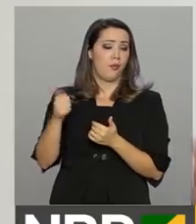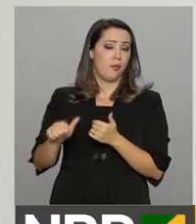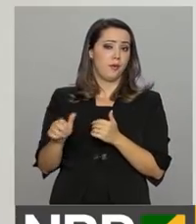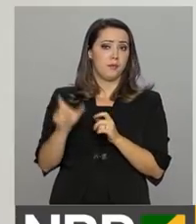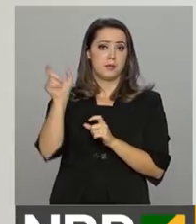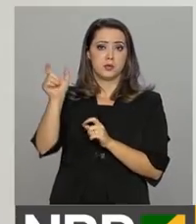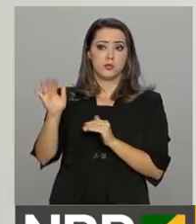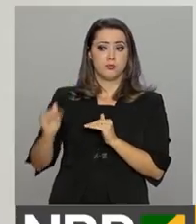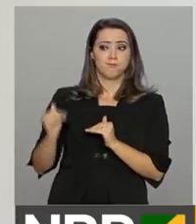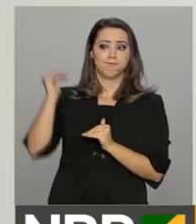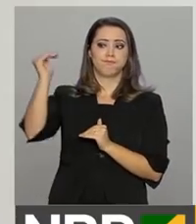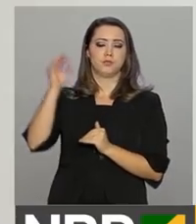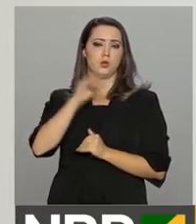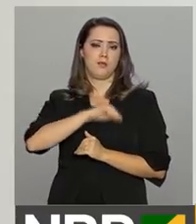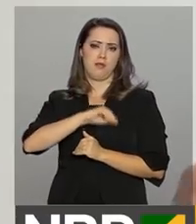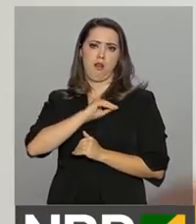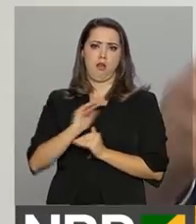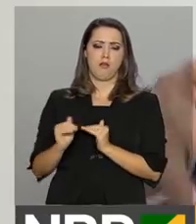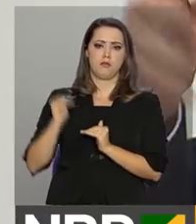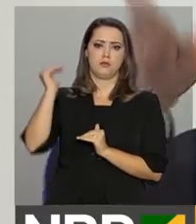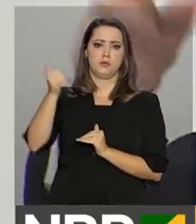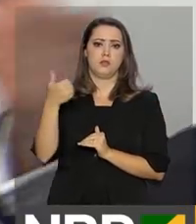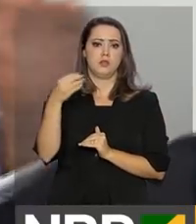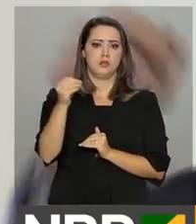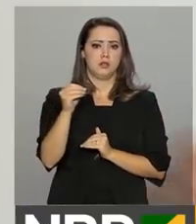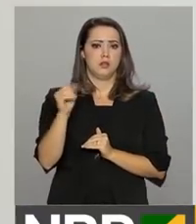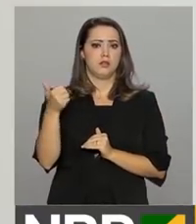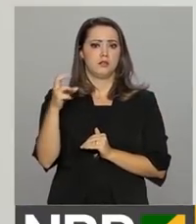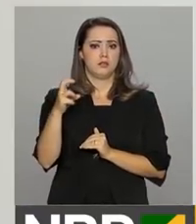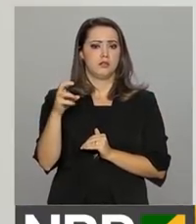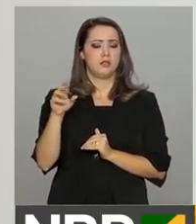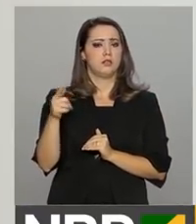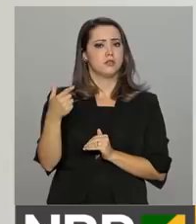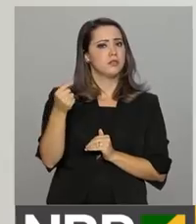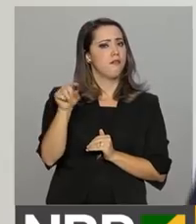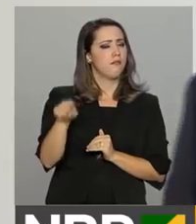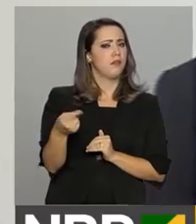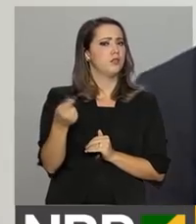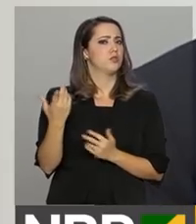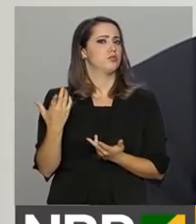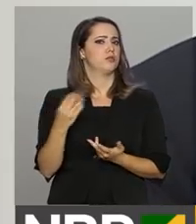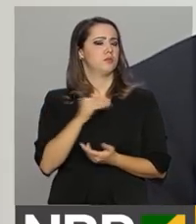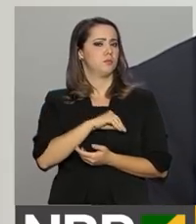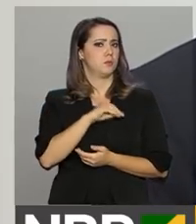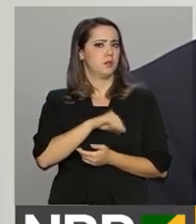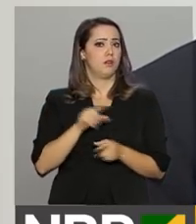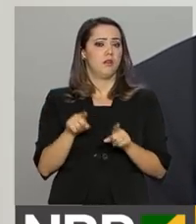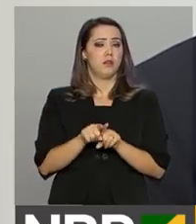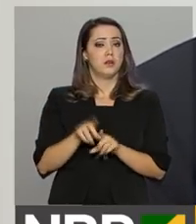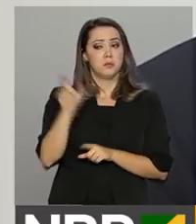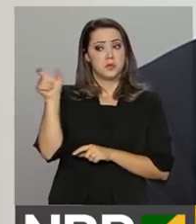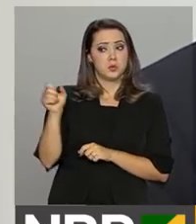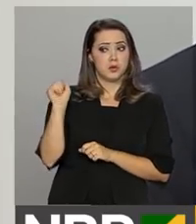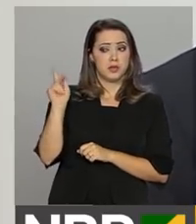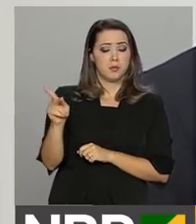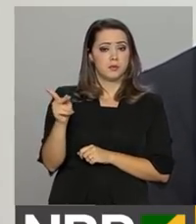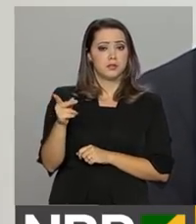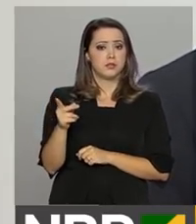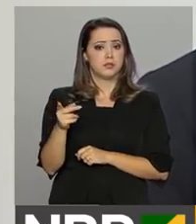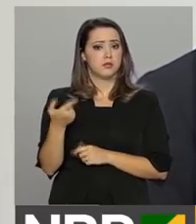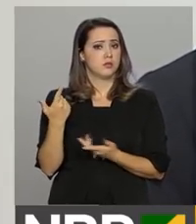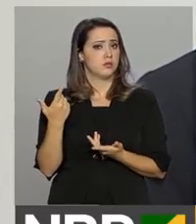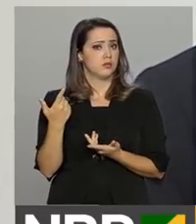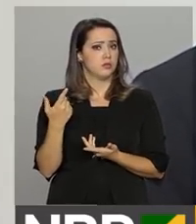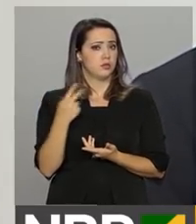ganham acima de cinco mil trezentos e trinta ganha 10 15 20 e 30 mil mas pergunto quem se aposenta com 30 mil não irá aposentar